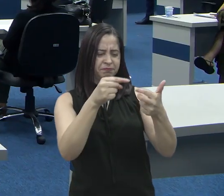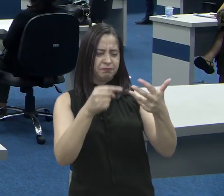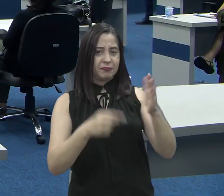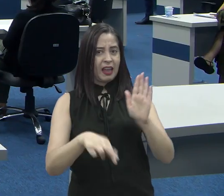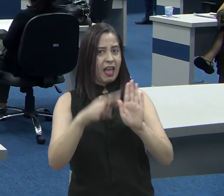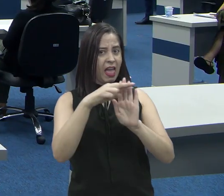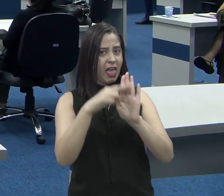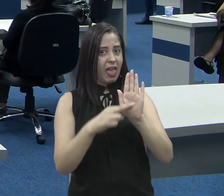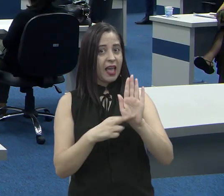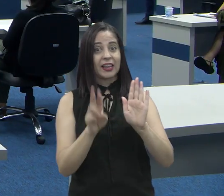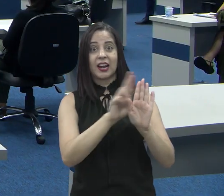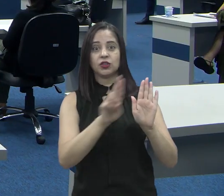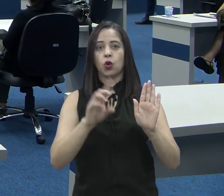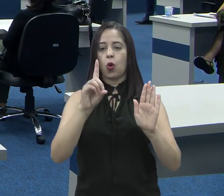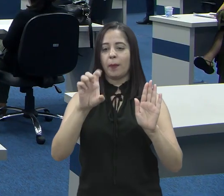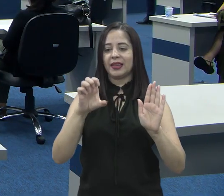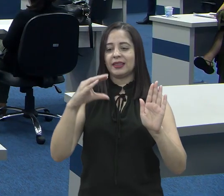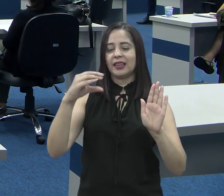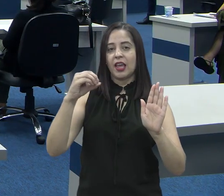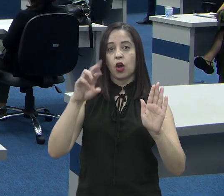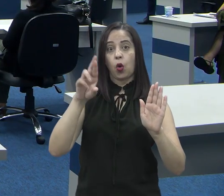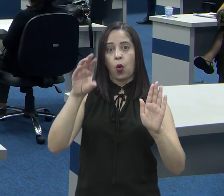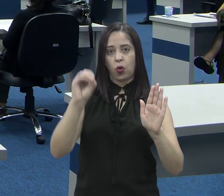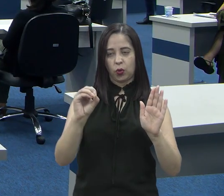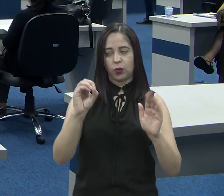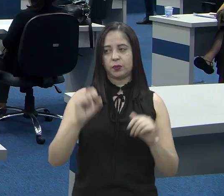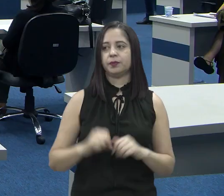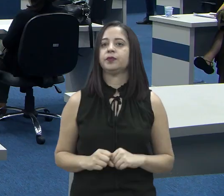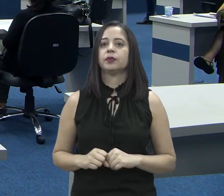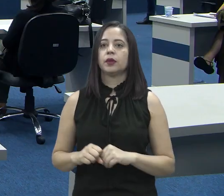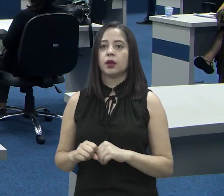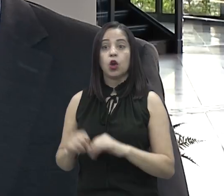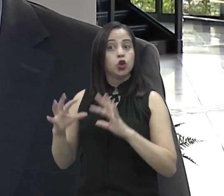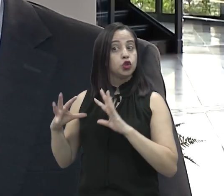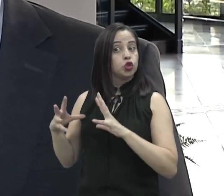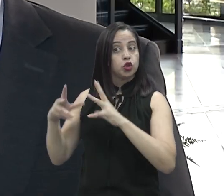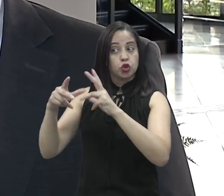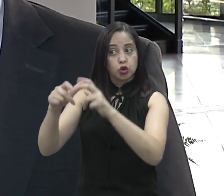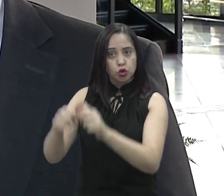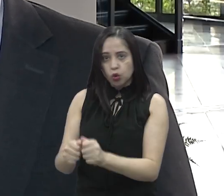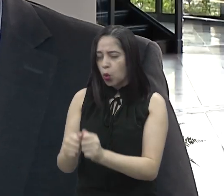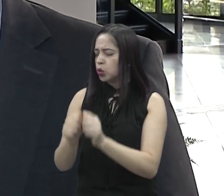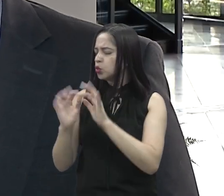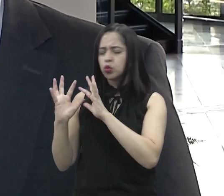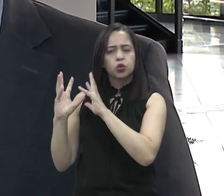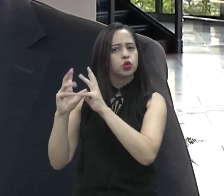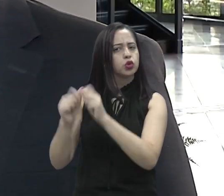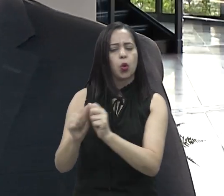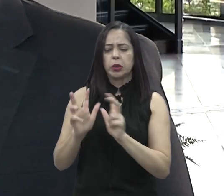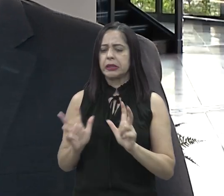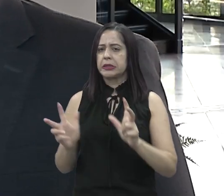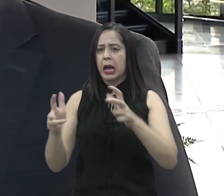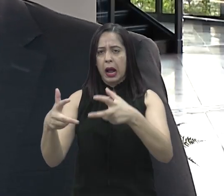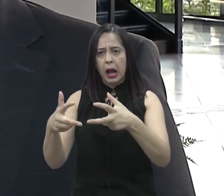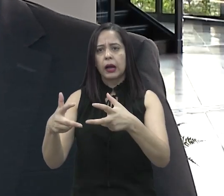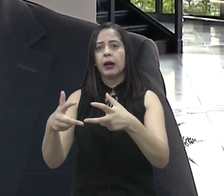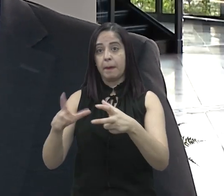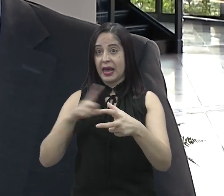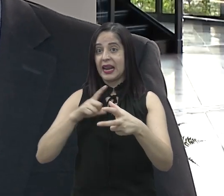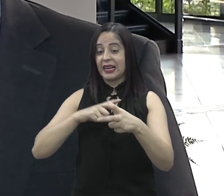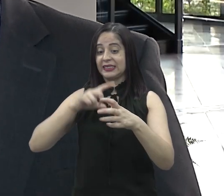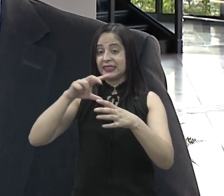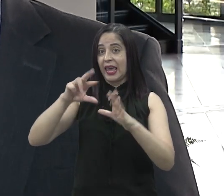Esse conjunto de regras e comportamentos é chamado de decoro parlamentar. Todas as casas legislativas têm um regimento interno onde ali